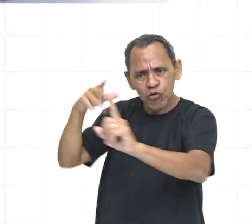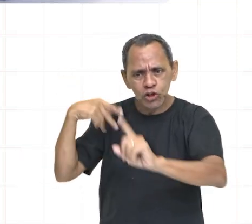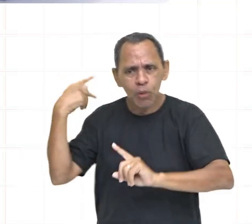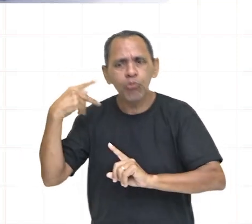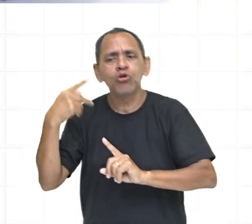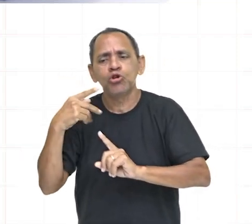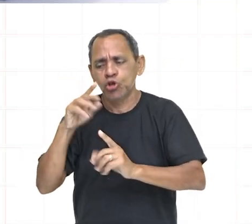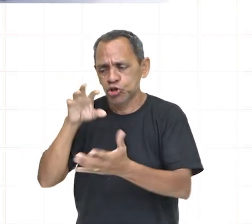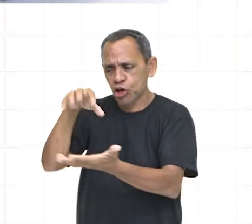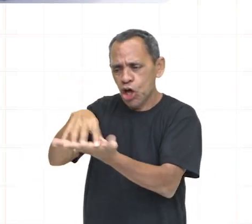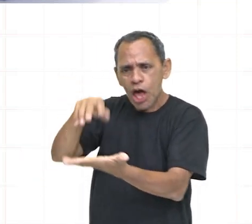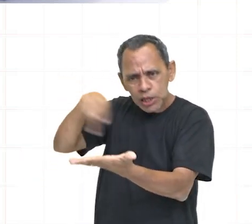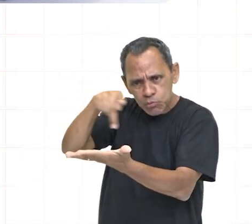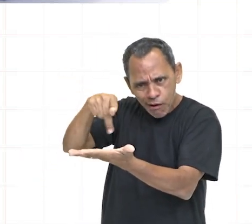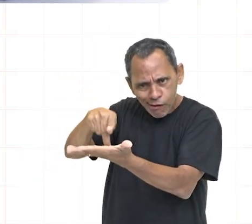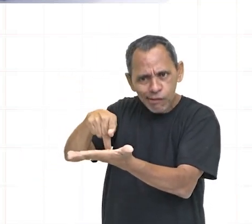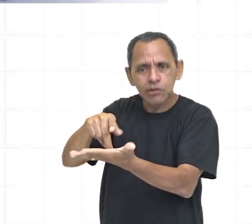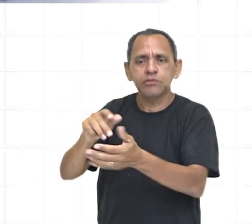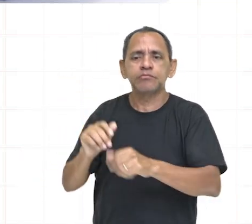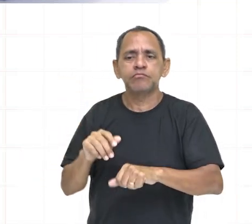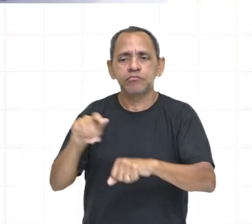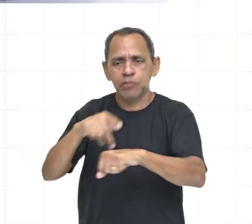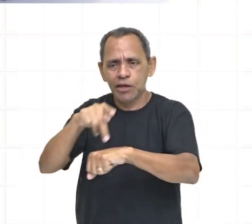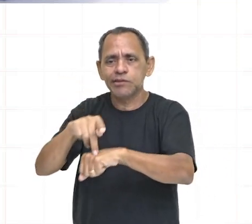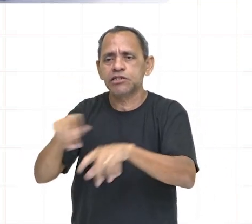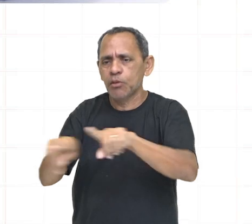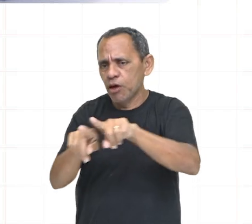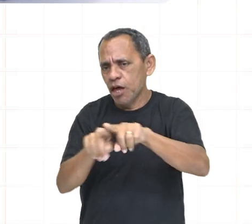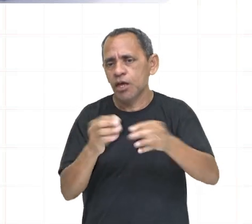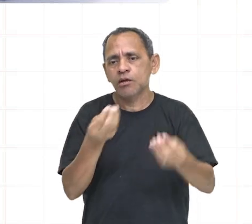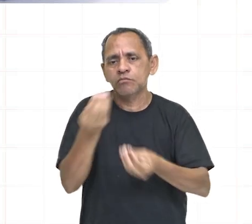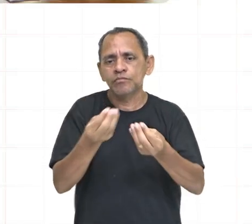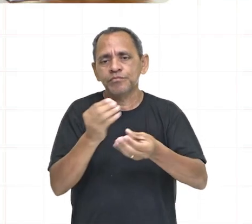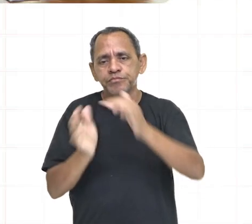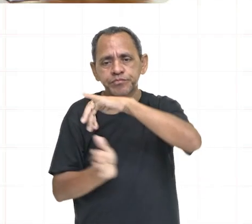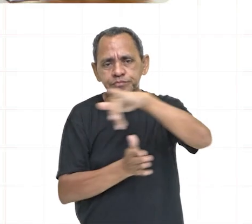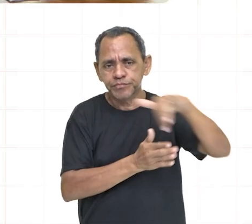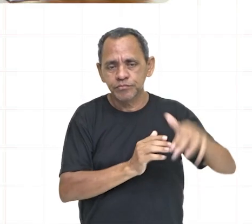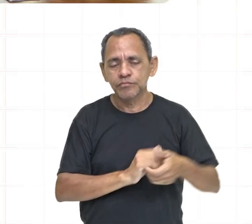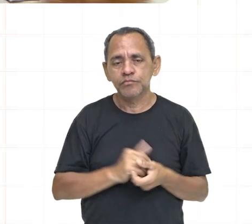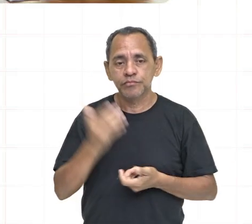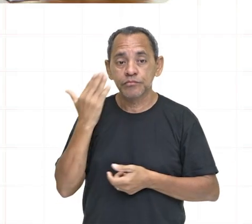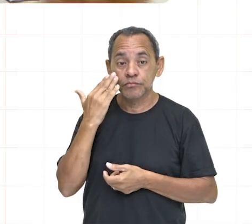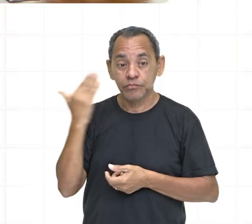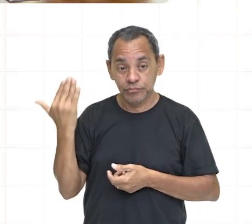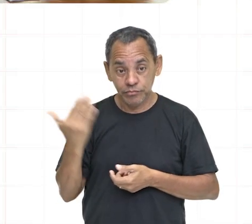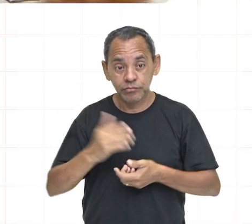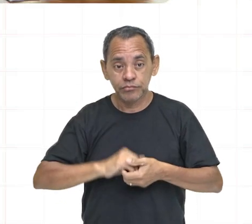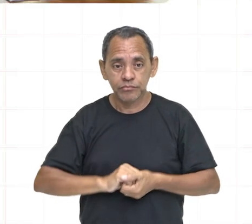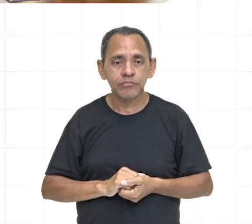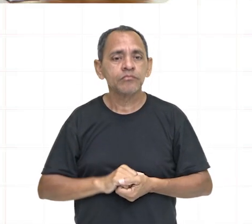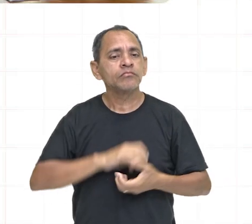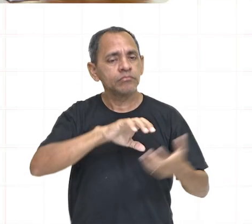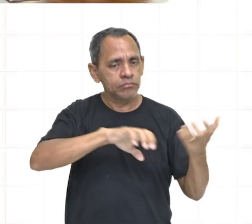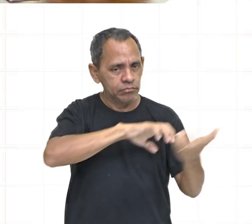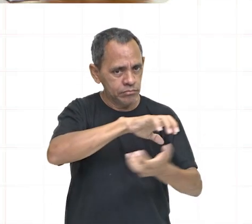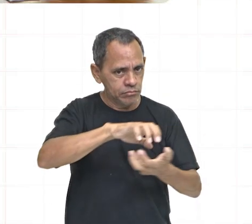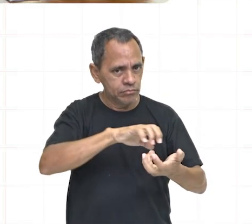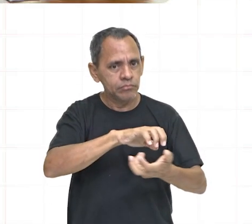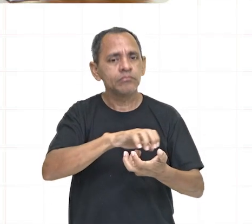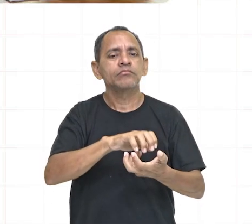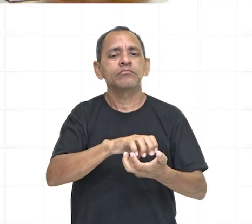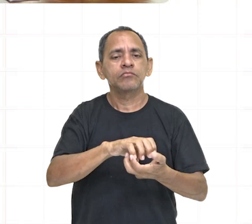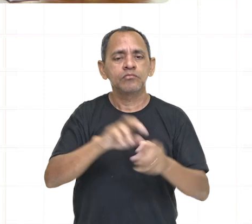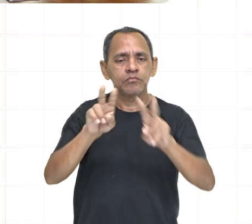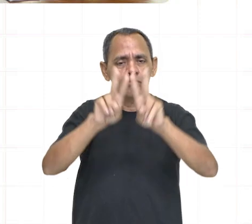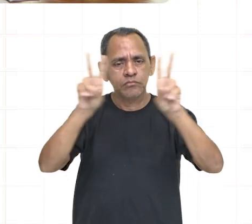se instalam, tá bom? Vamos continuar aqui, então, com o nosso conteúdo, falando ainda sobre a Revolução Industrial e